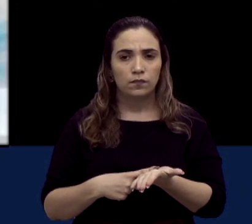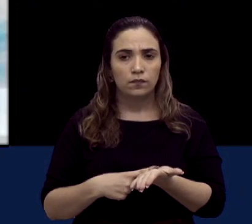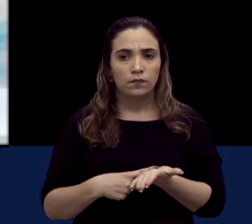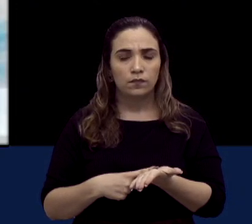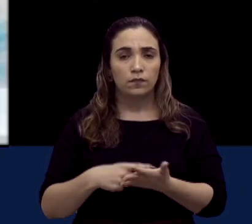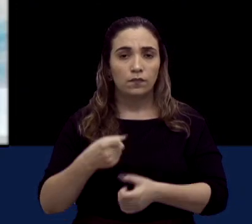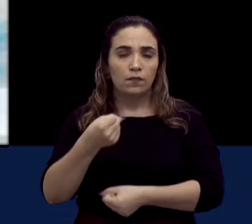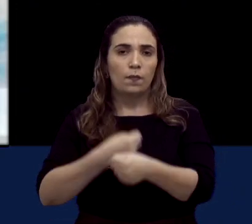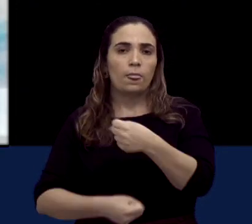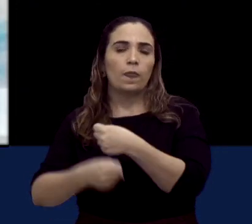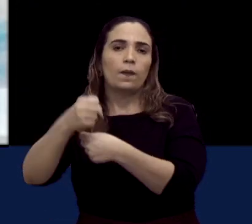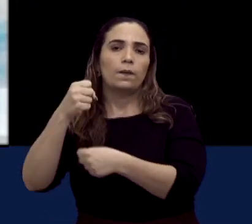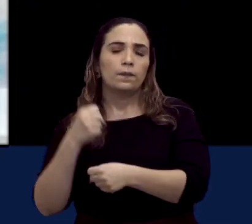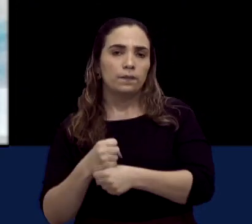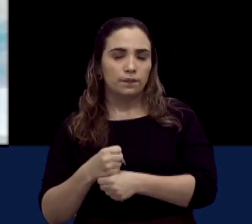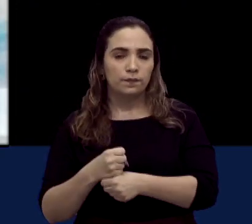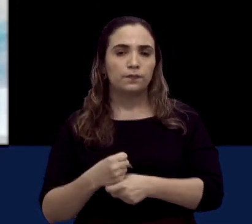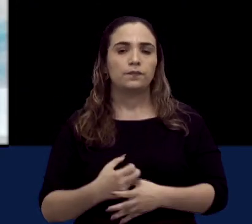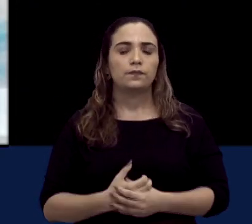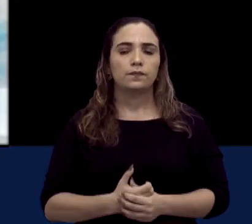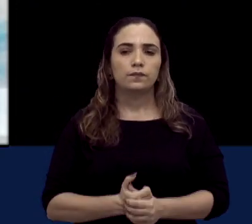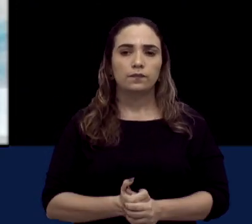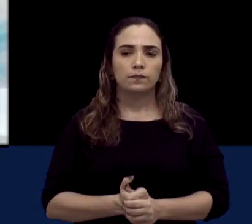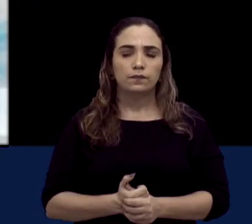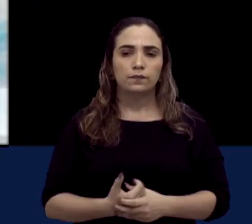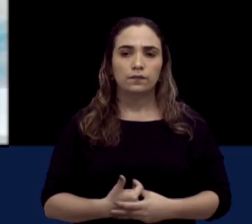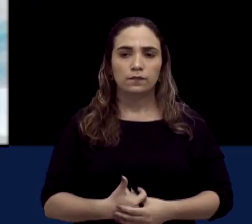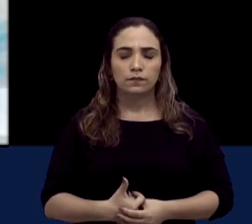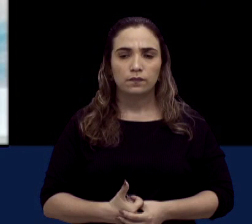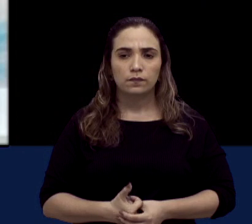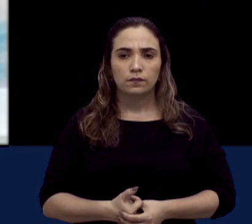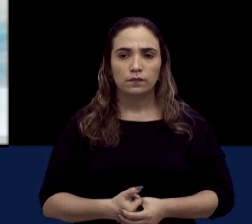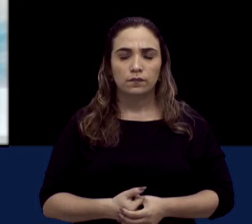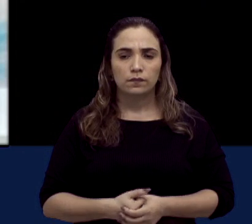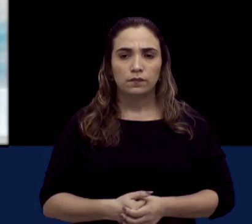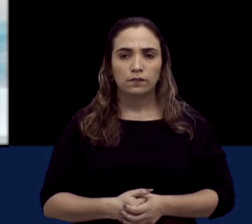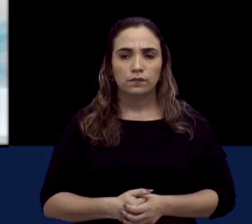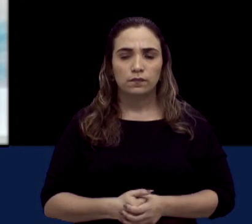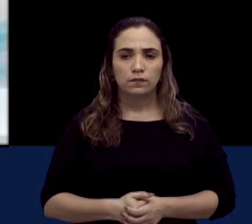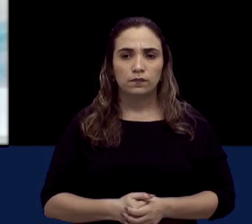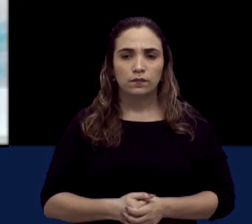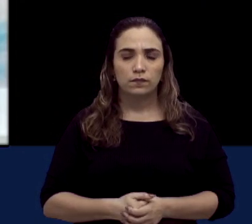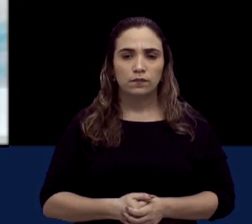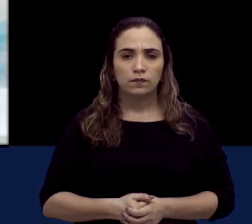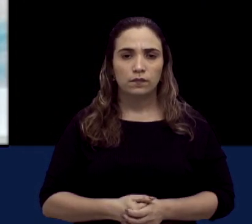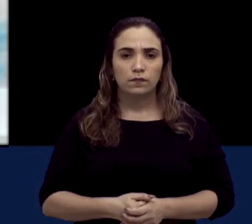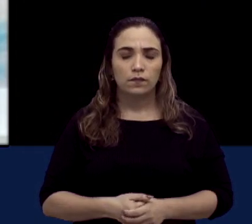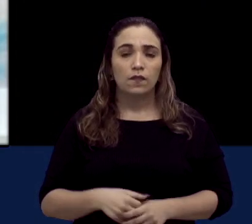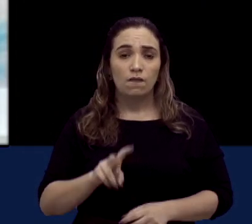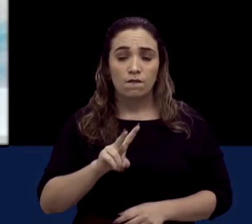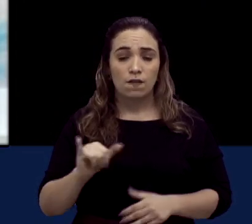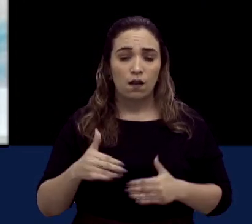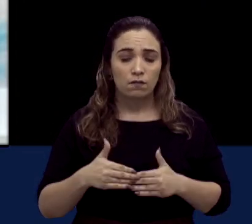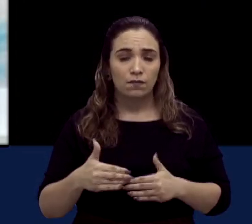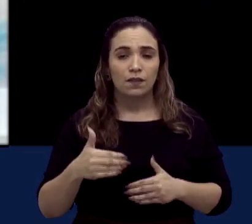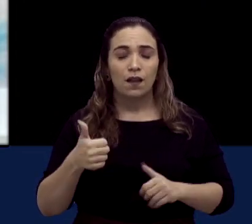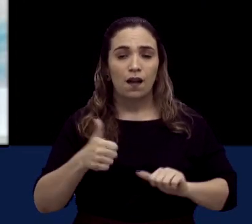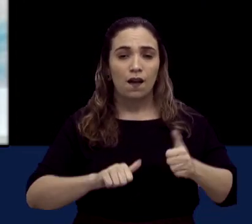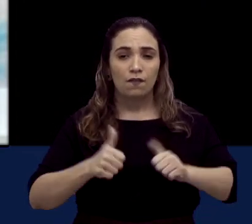no ano passado, né? Iam fazer, mas eu não cheguei a ver uma avaliação agora